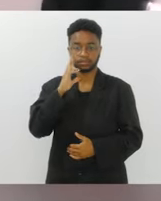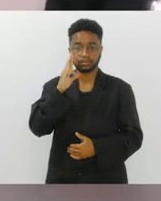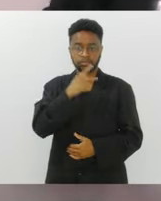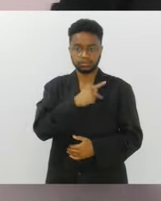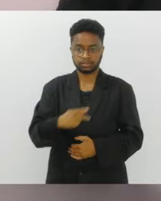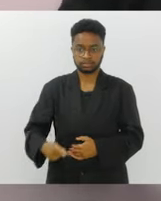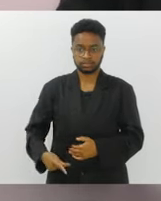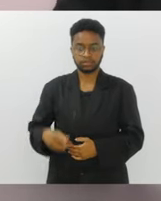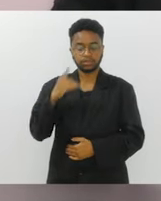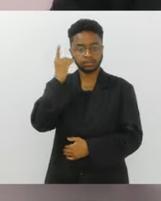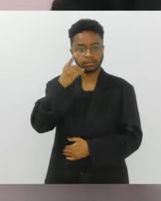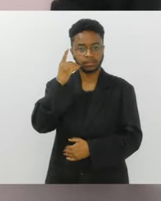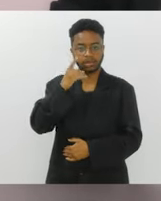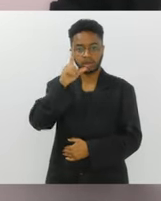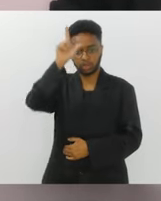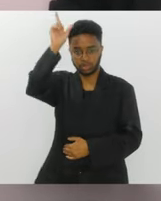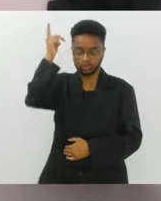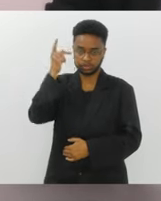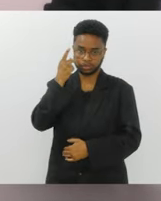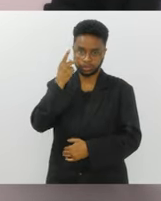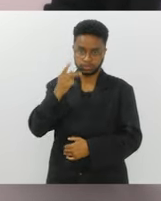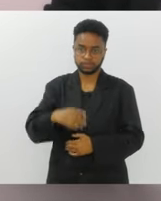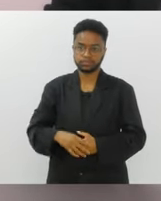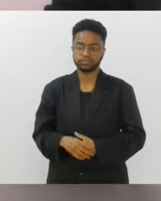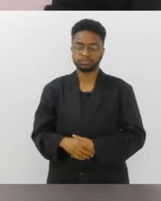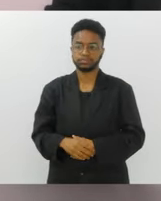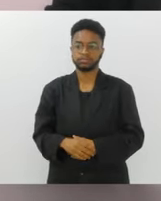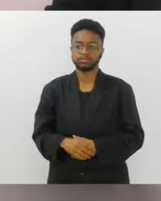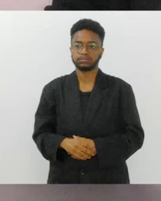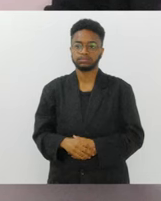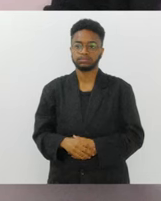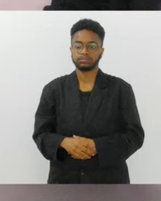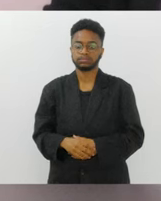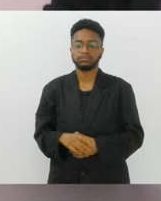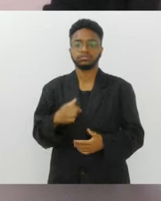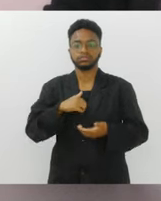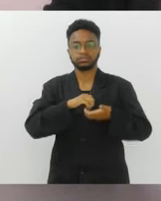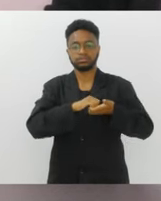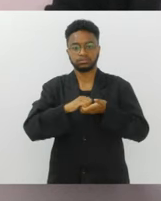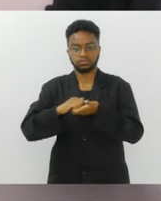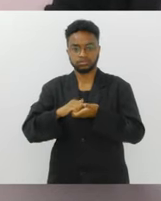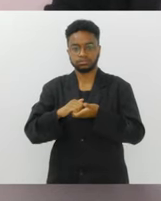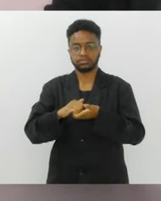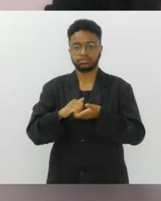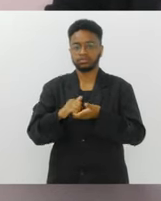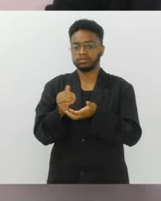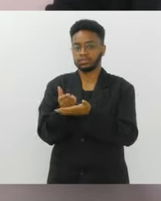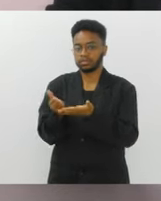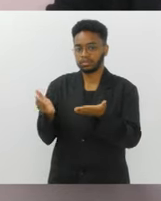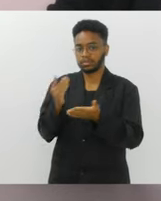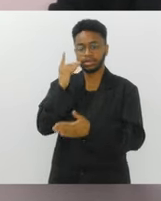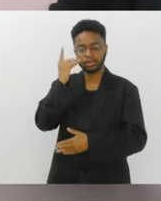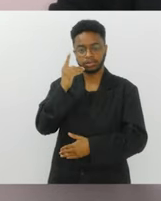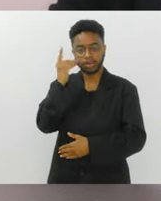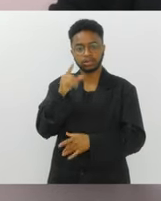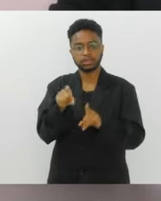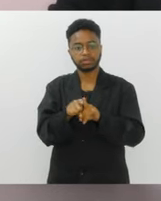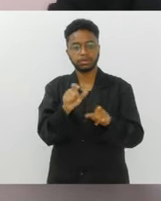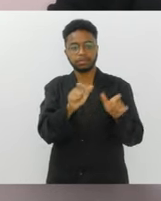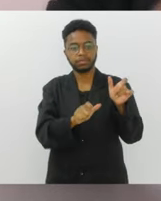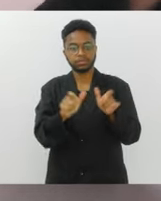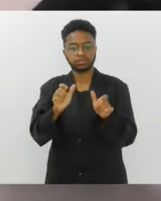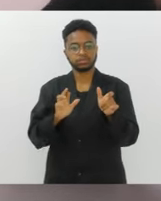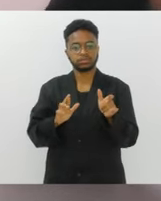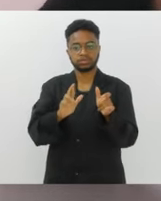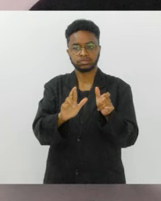querido deputado Luiz Paulo, em seu nome saúdo os nossos colegas parlamentares, senhoras e senhores,